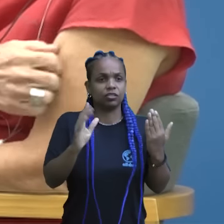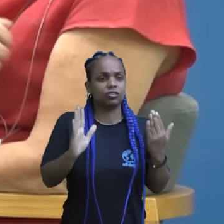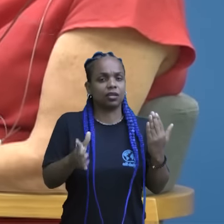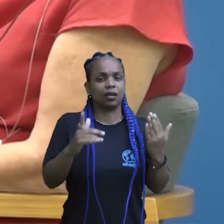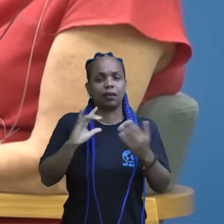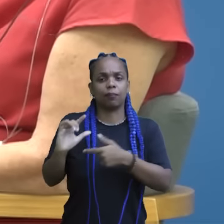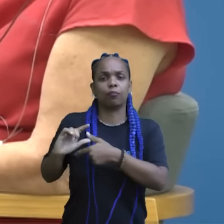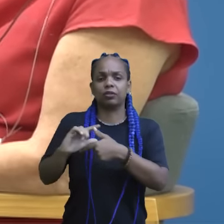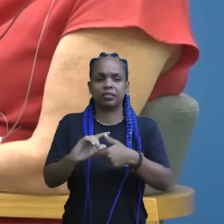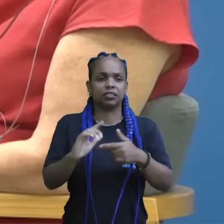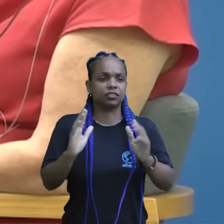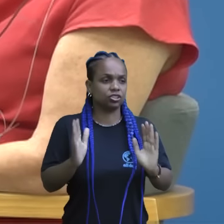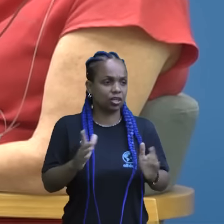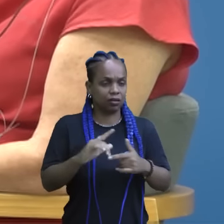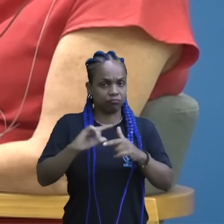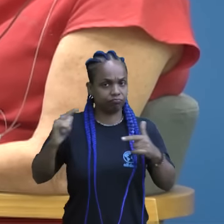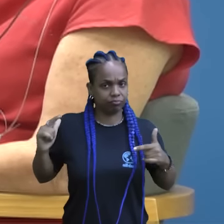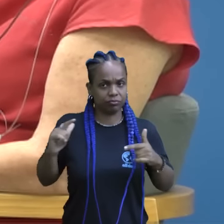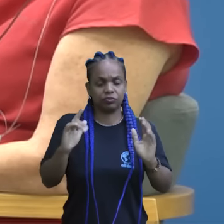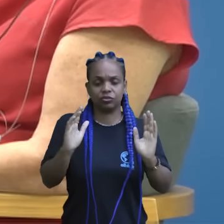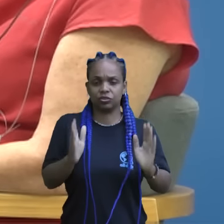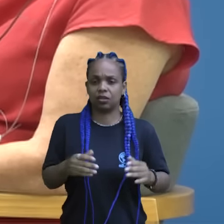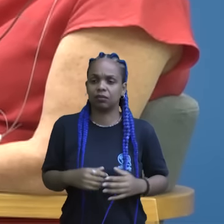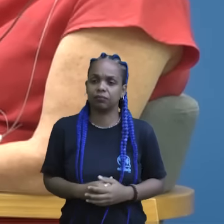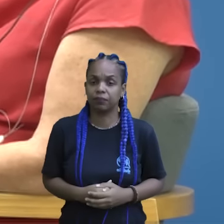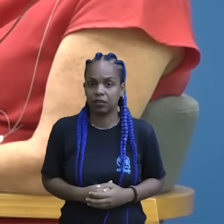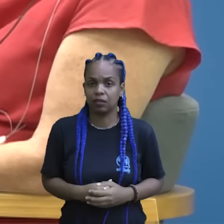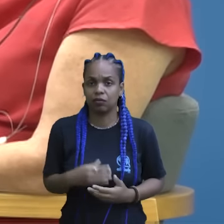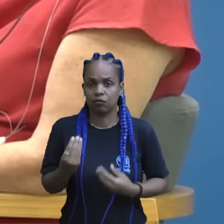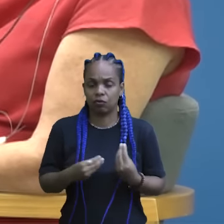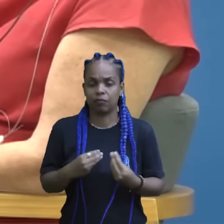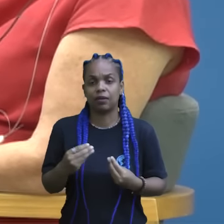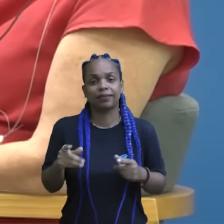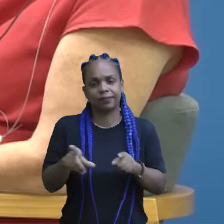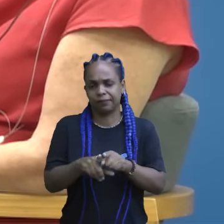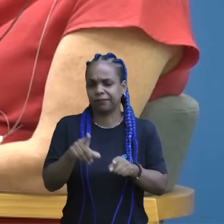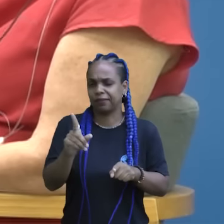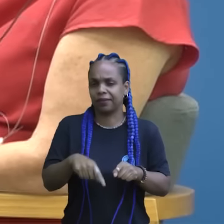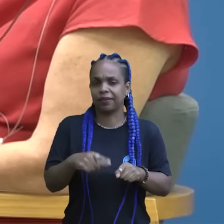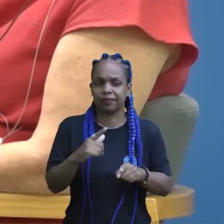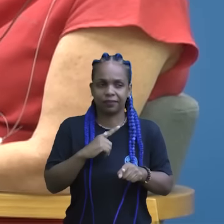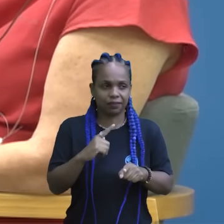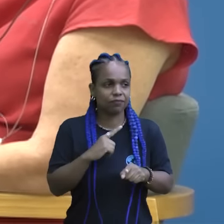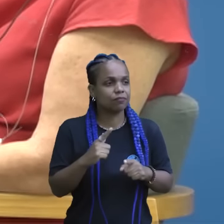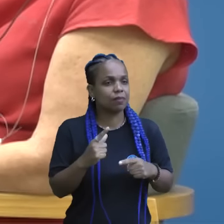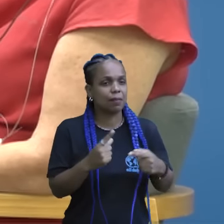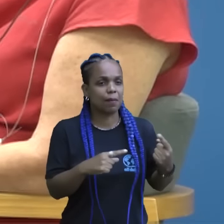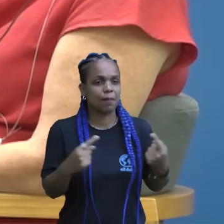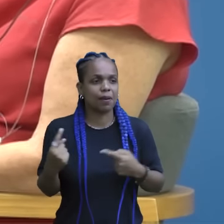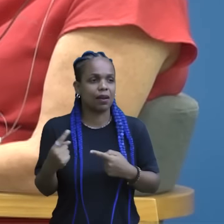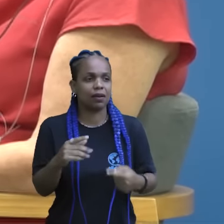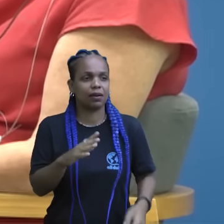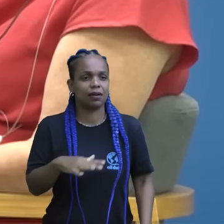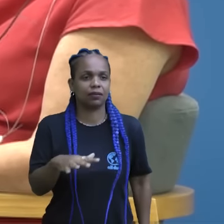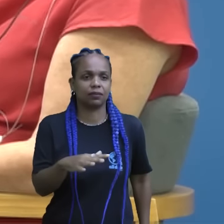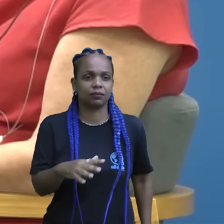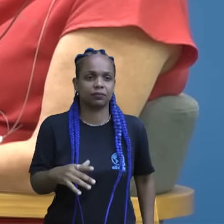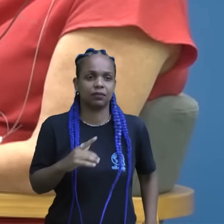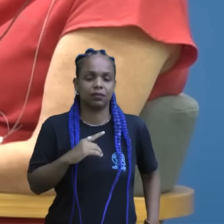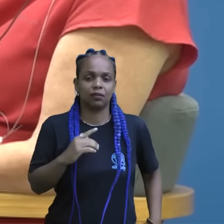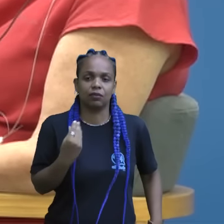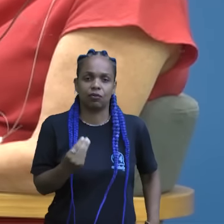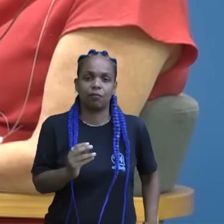meu, uma luta que eu compro. Mas como é feita essa representação e como é importante para a nossa literatura ter essa representação do